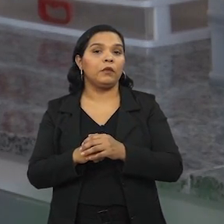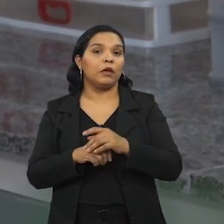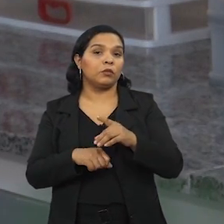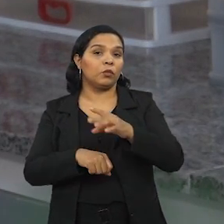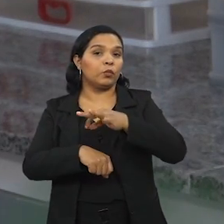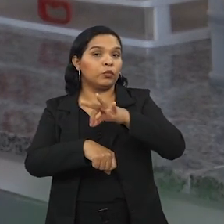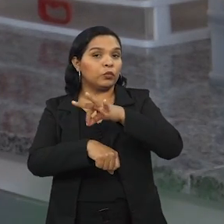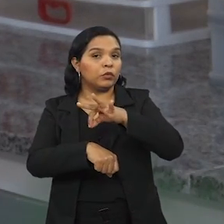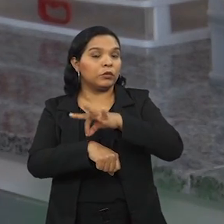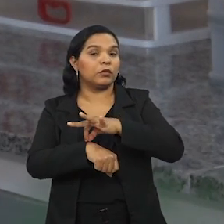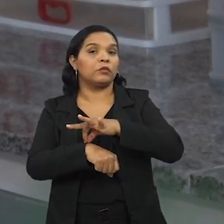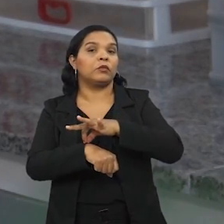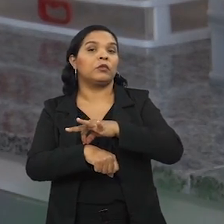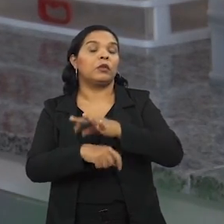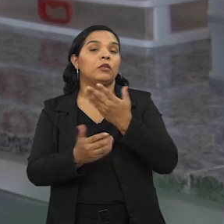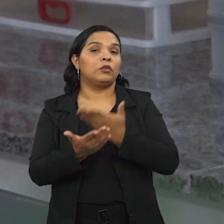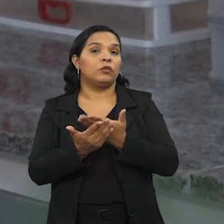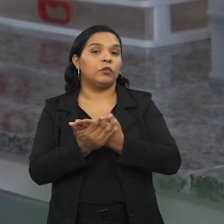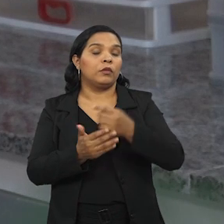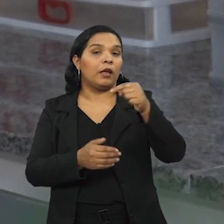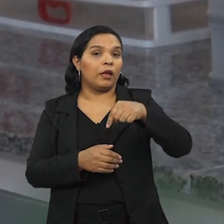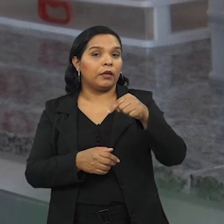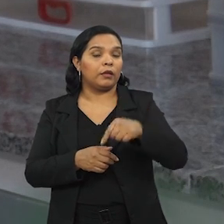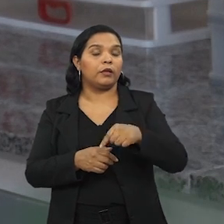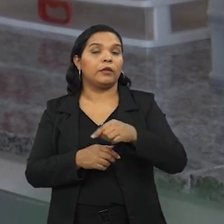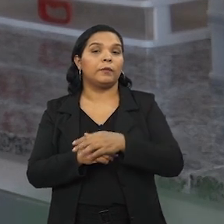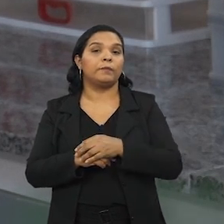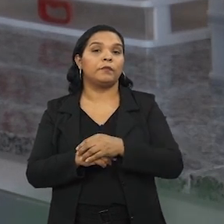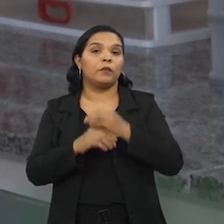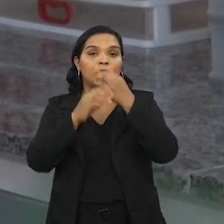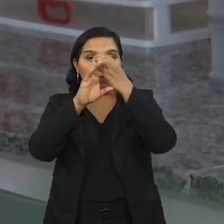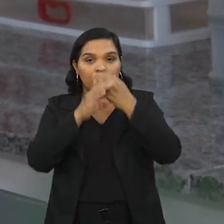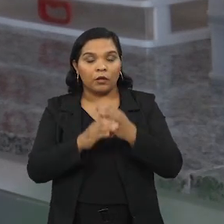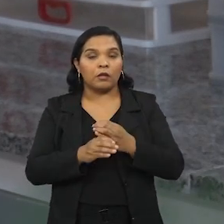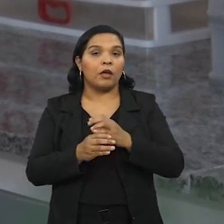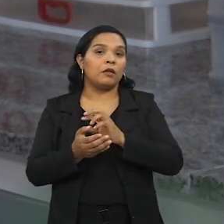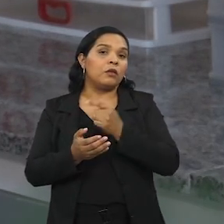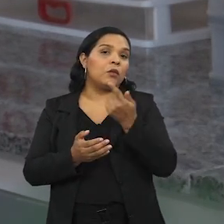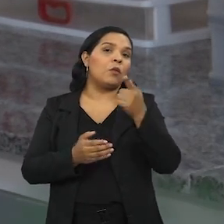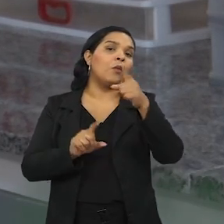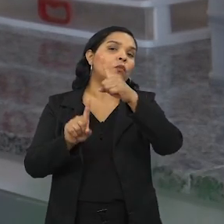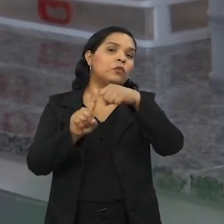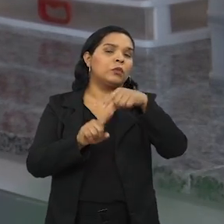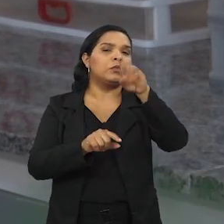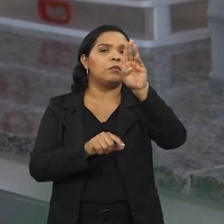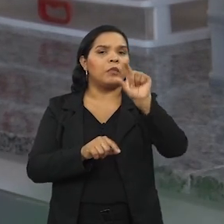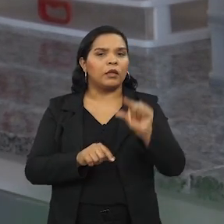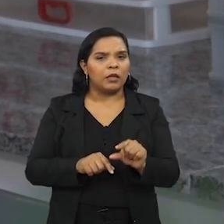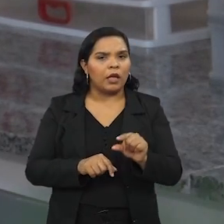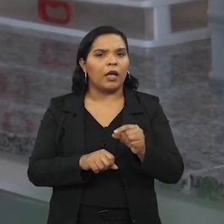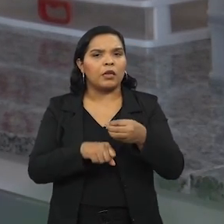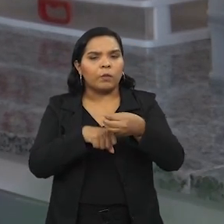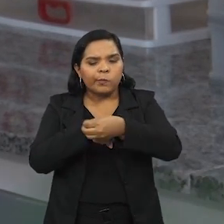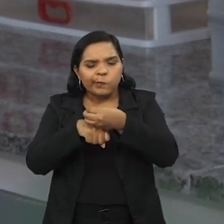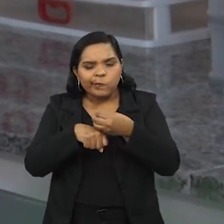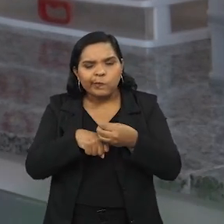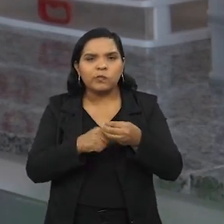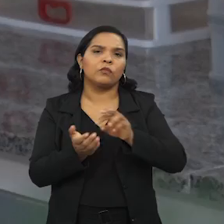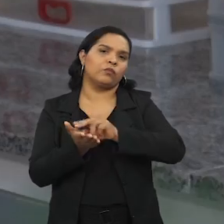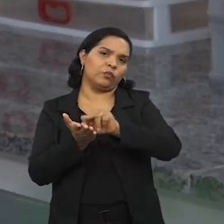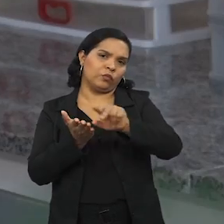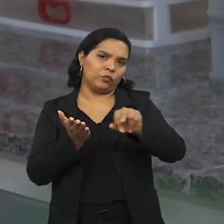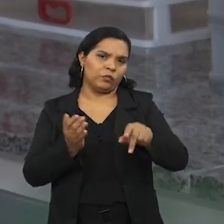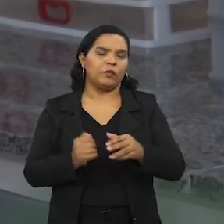vetores de doenças, né, no caso do Aedes aegypti, que a gente estuda aqui no laboratório, e outros tipos de organismos também, como